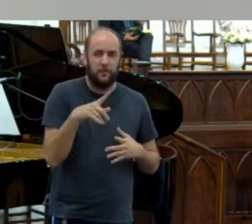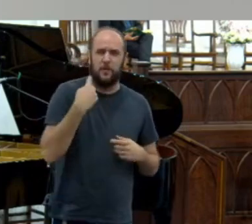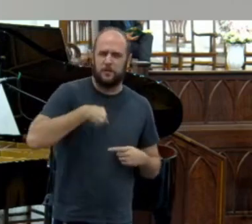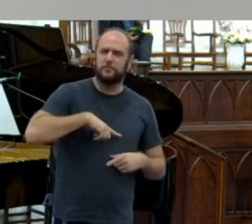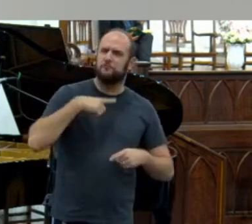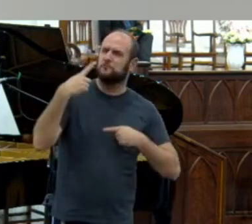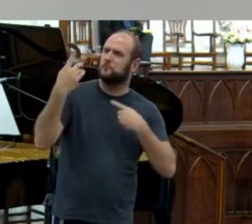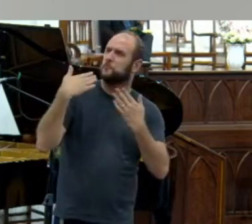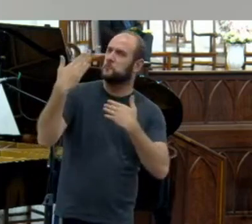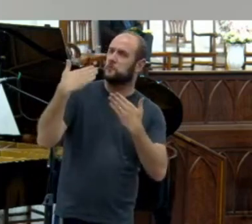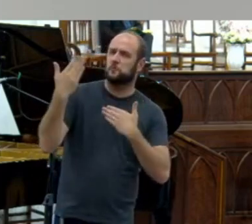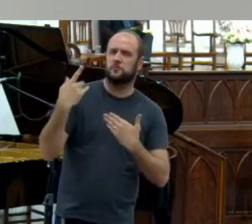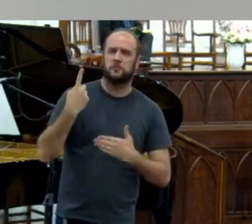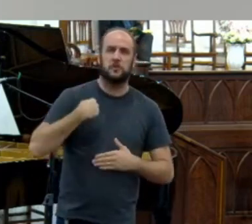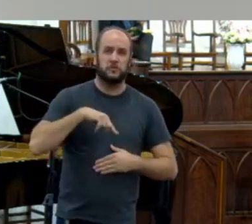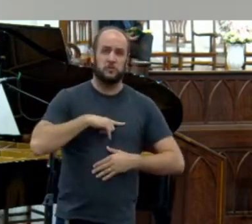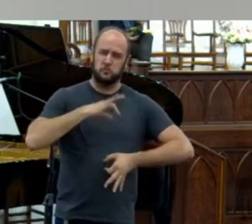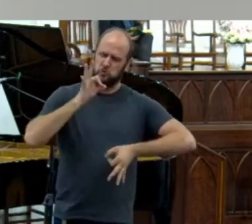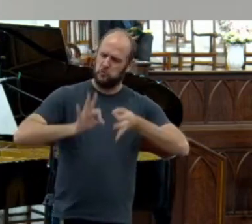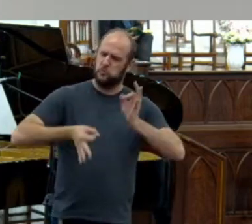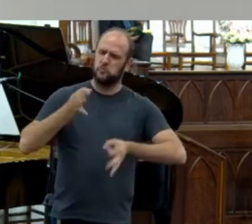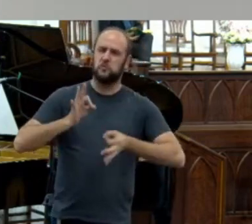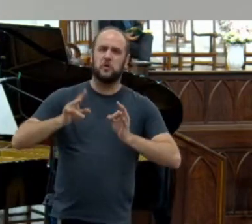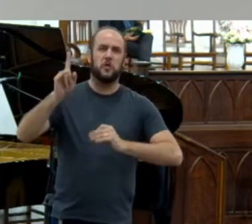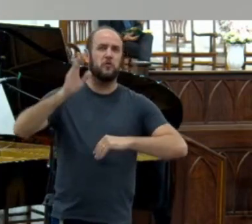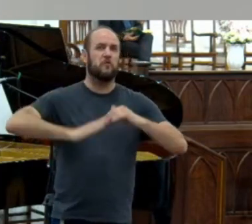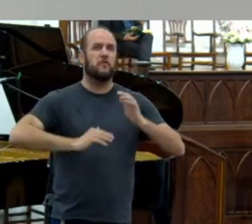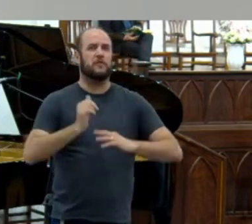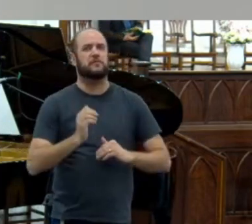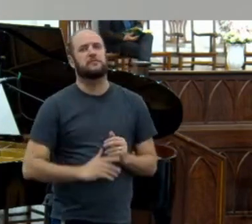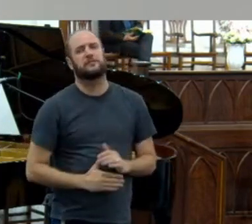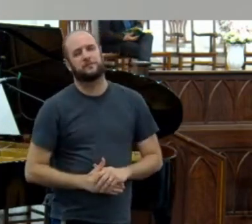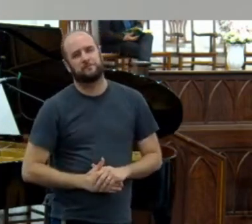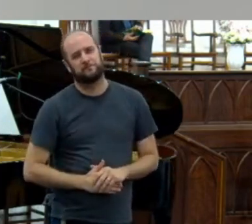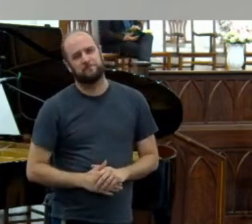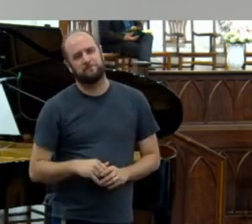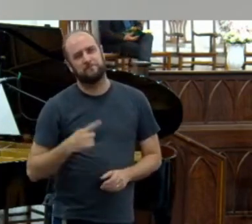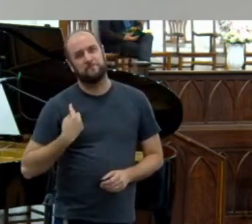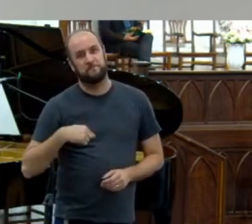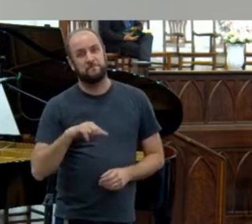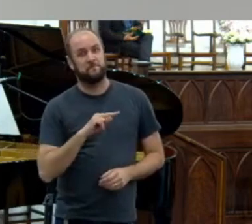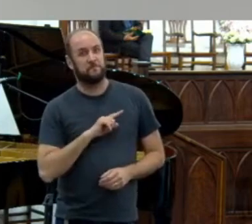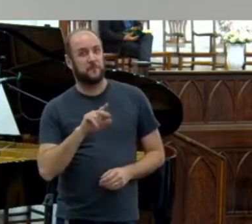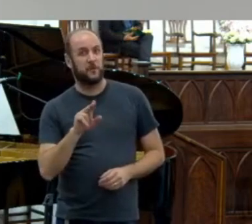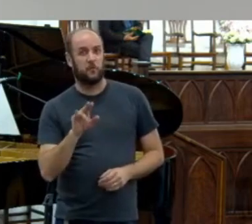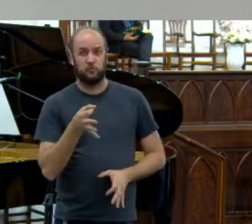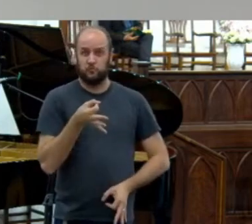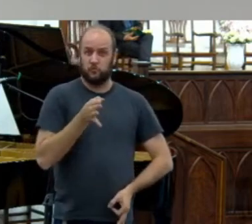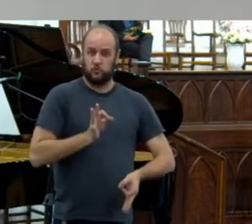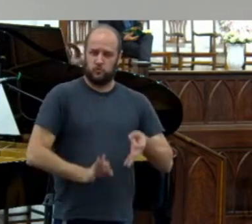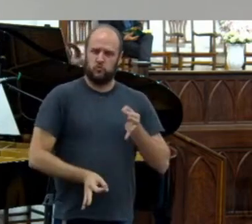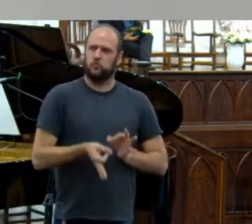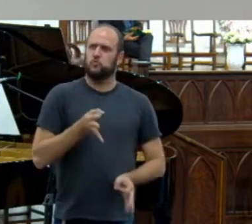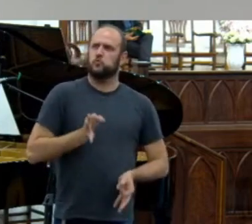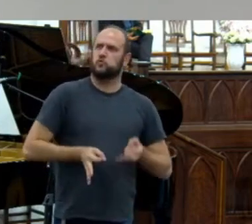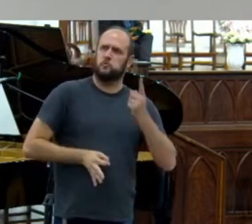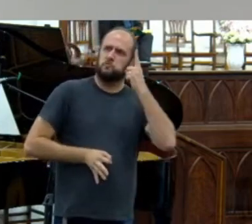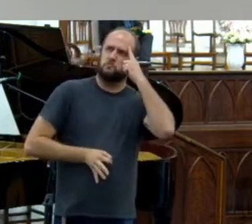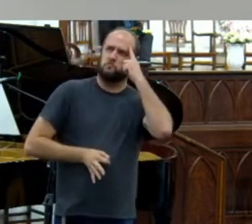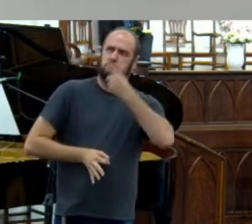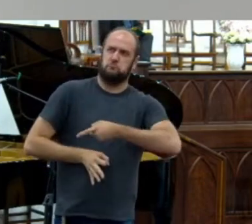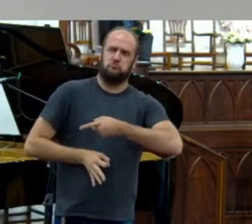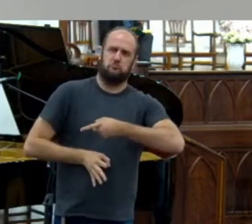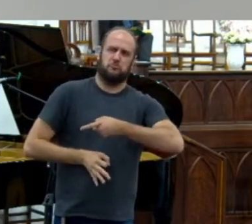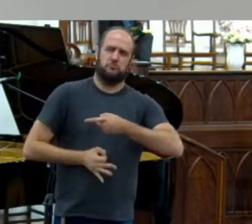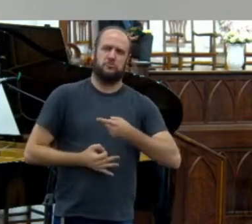Deus, estamos julgando as suas ações. Nós nos colocamos na posição de juízes do que Deus faz.